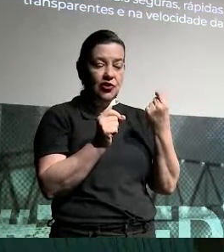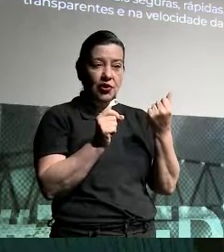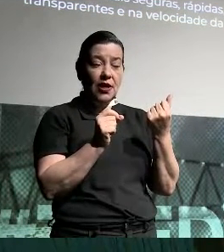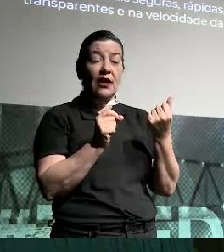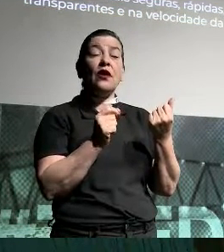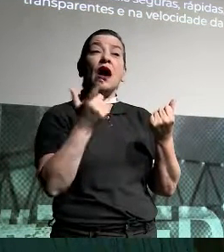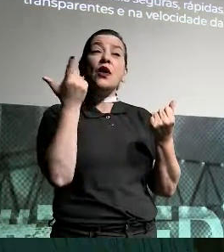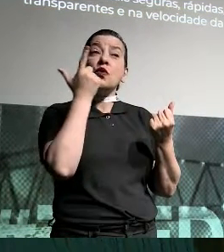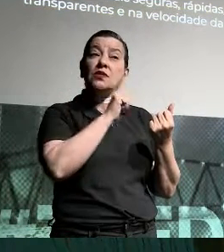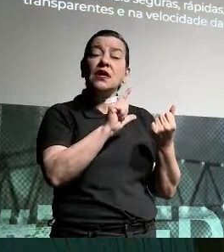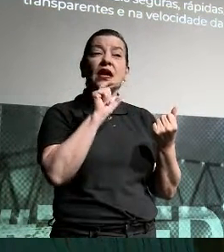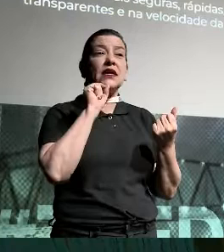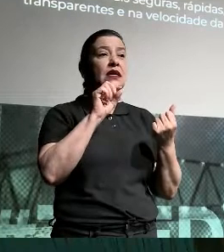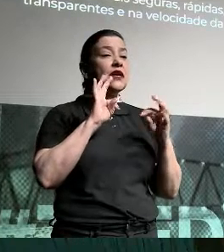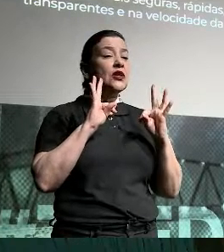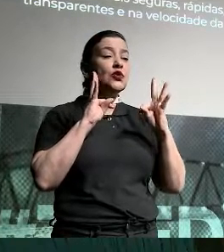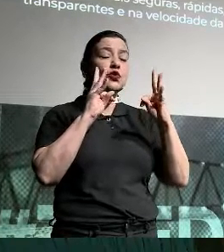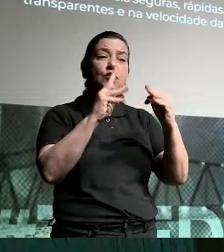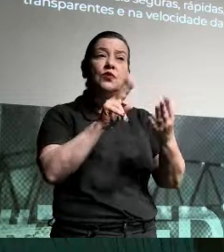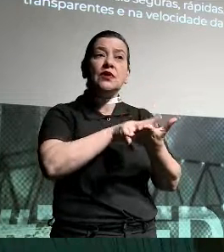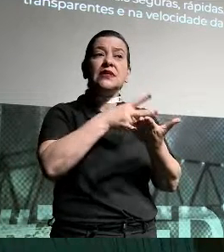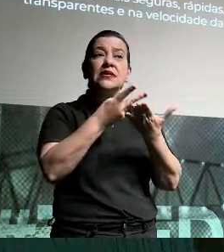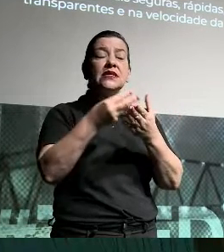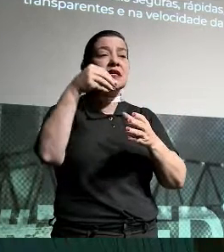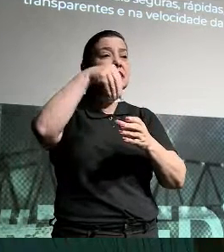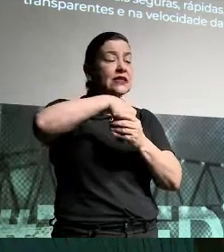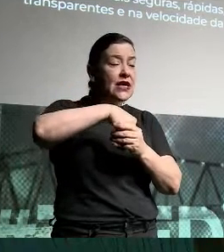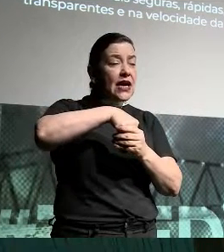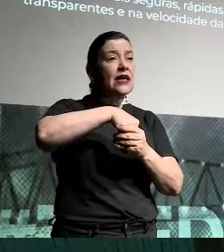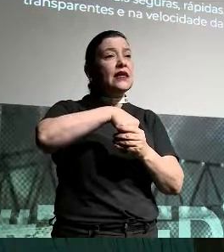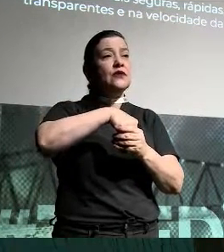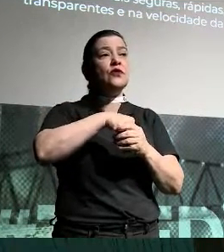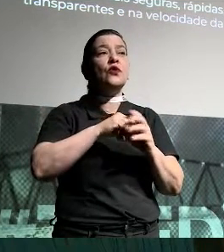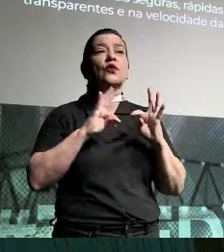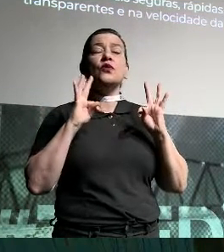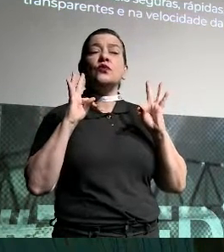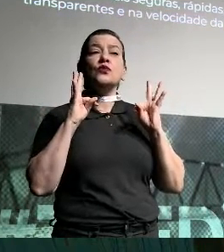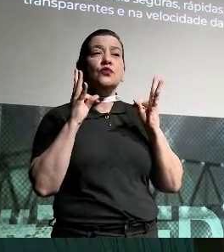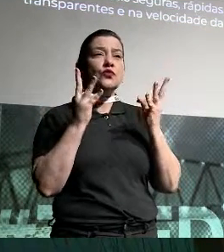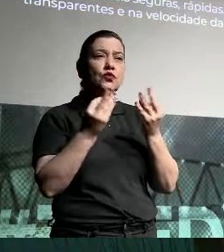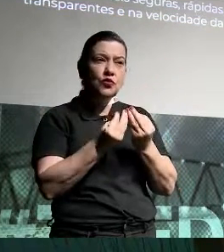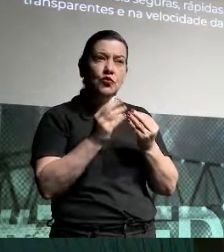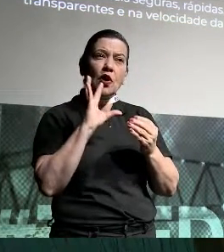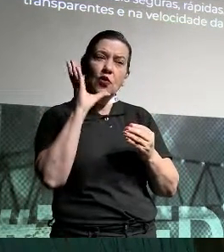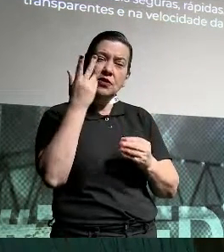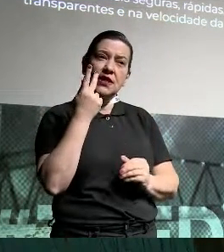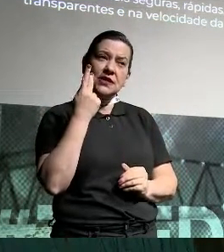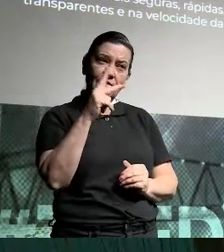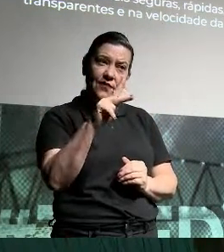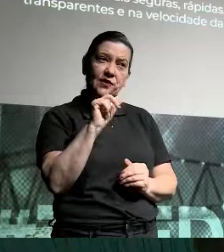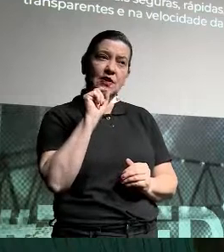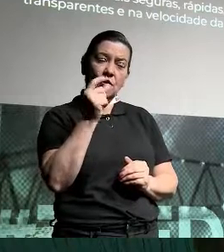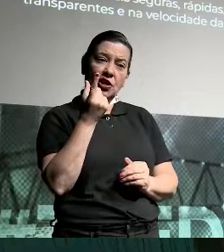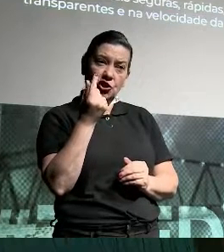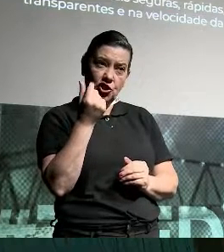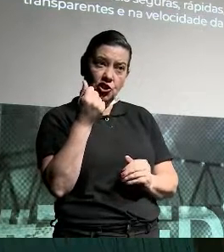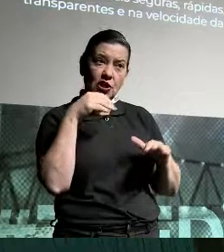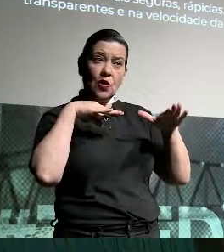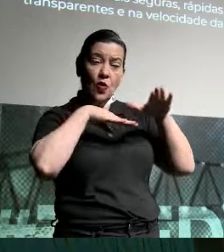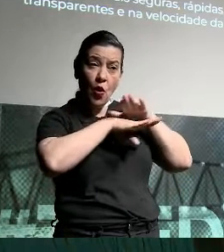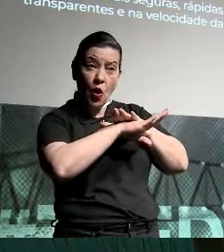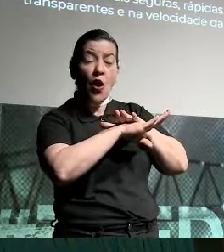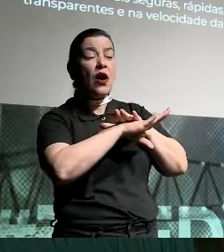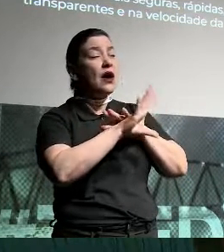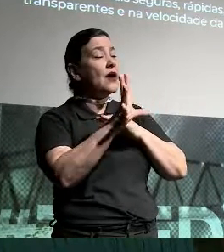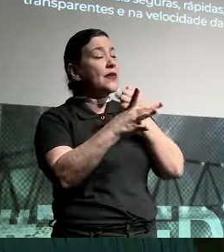gente consegue deixar todas as transações internas e tudo que acontece ali dentro, na hora que você coloca o dinheiro, é